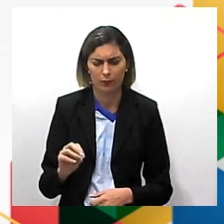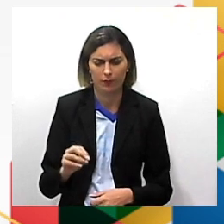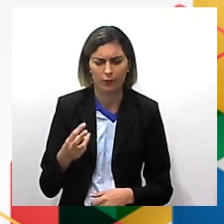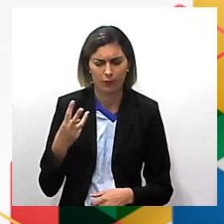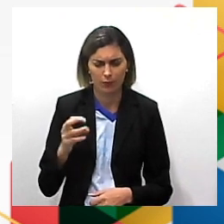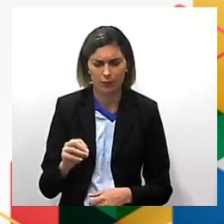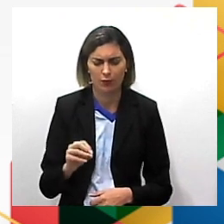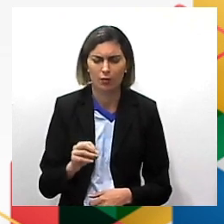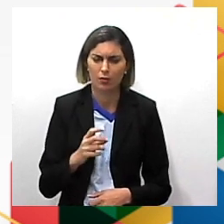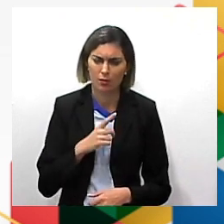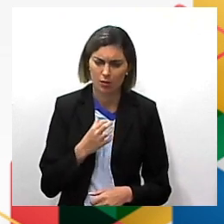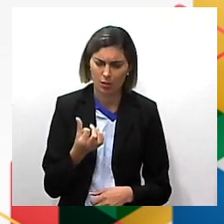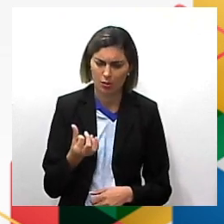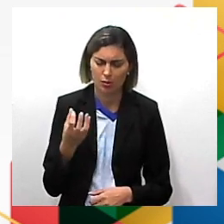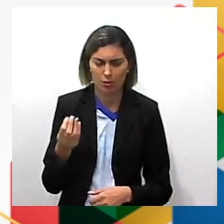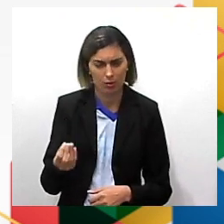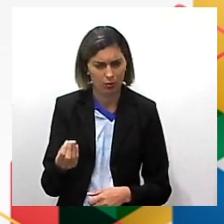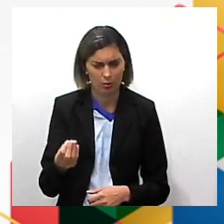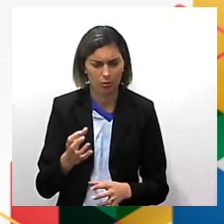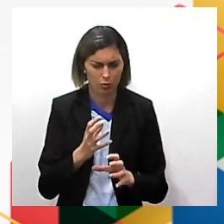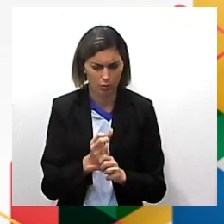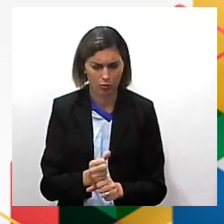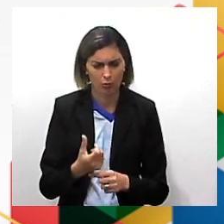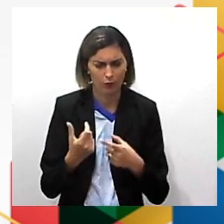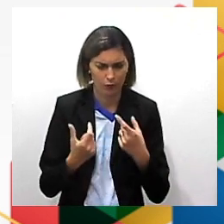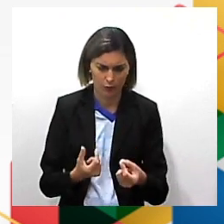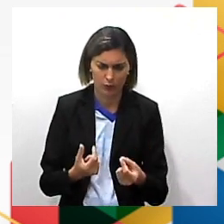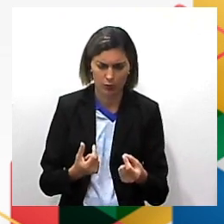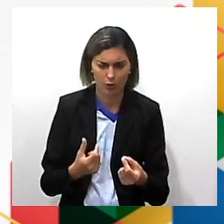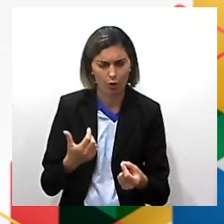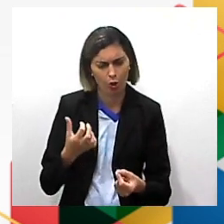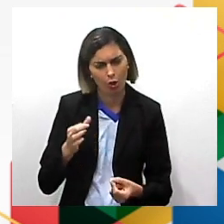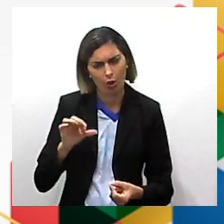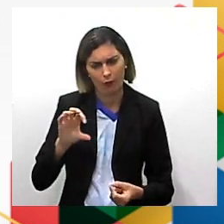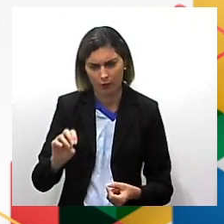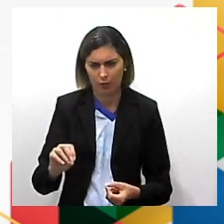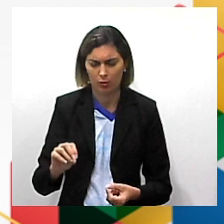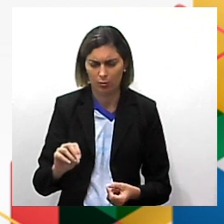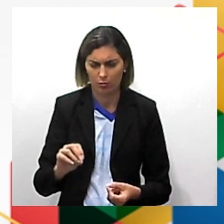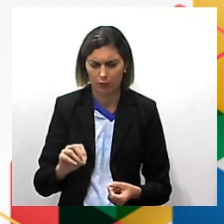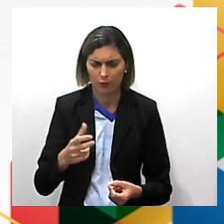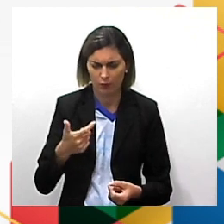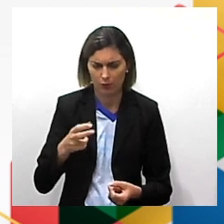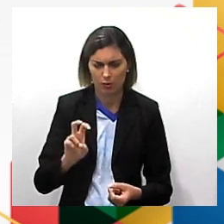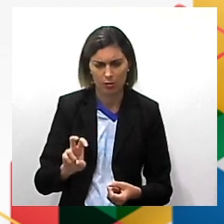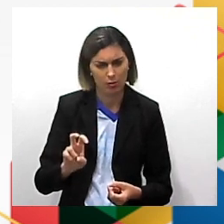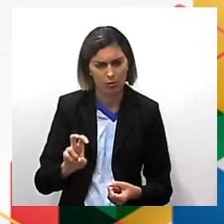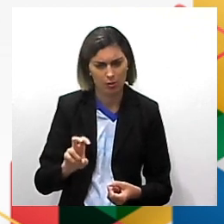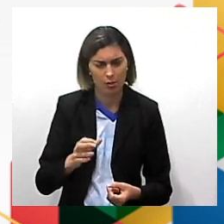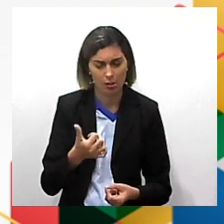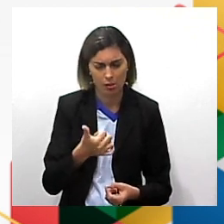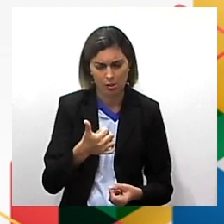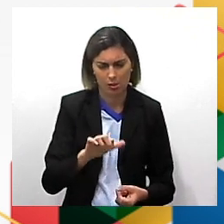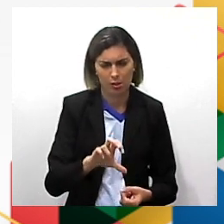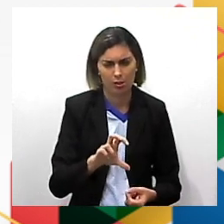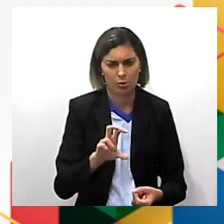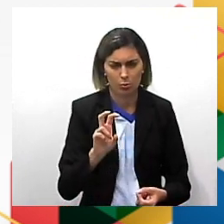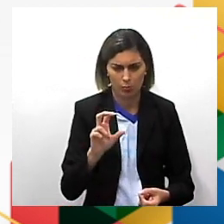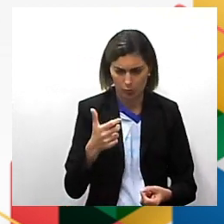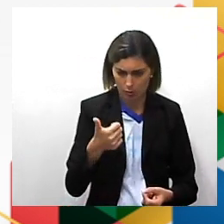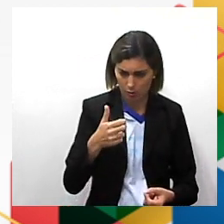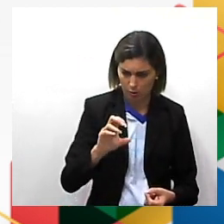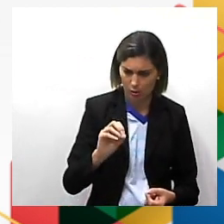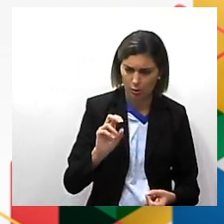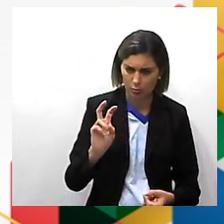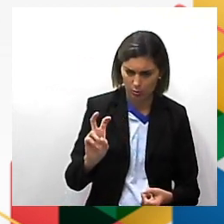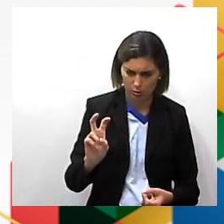com 30 dá 60, somado com 20 dá 90, somado com 25, 105. E a